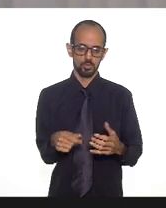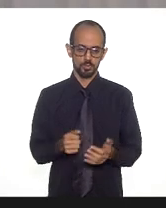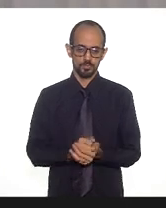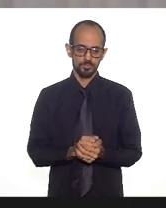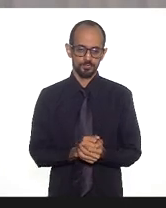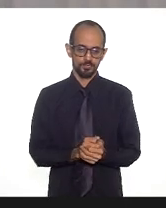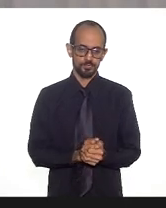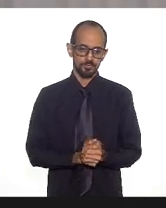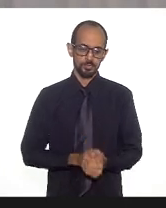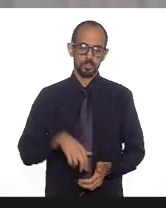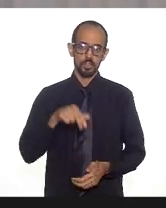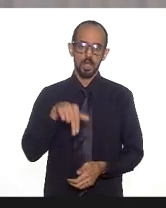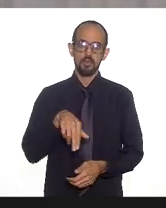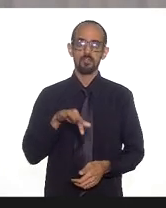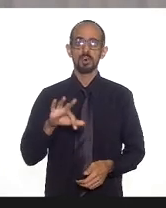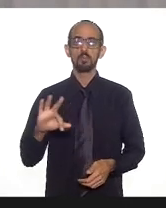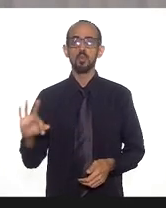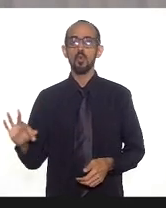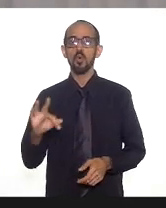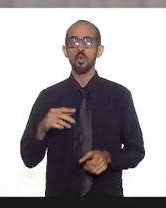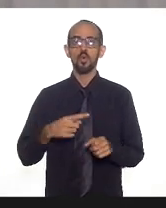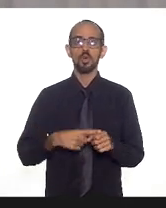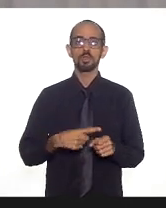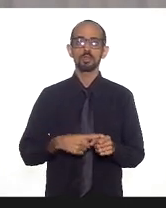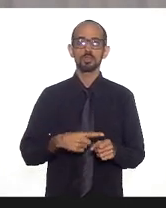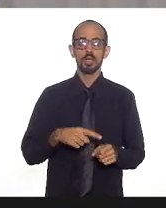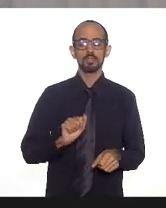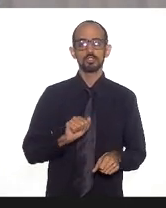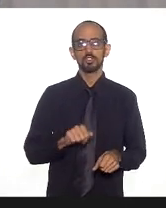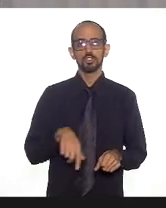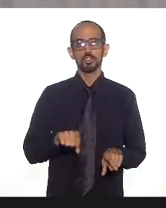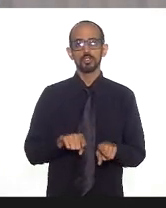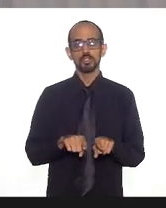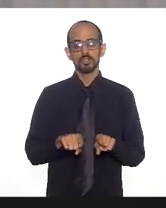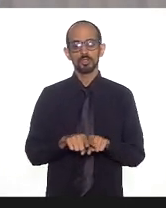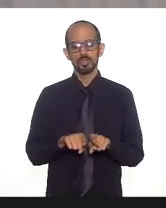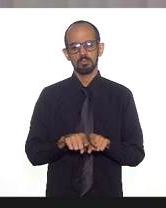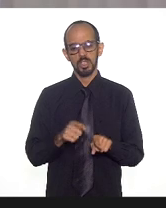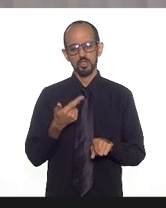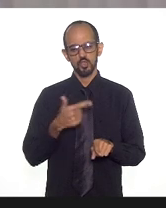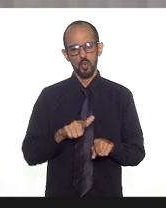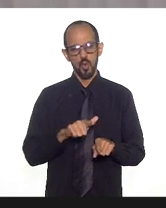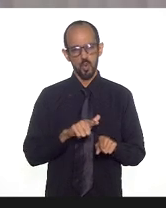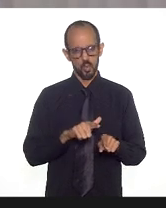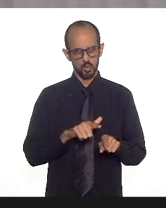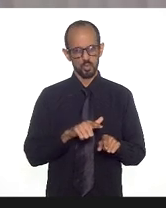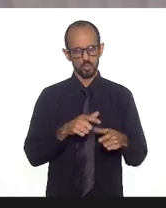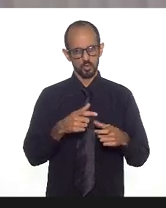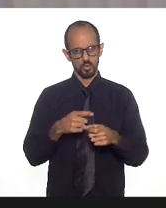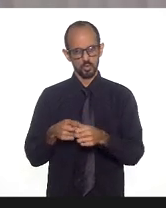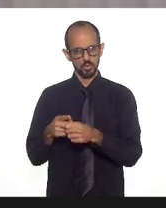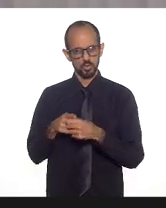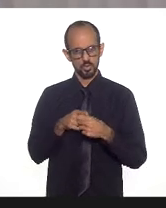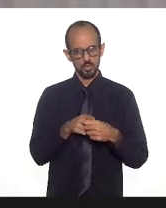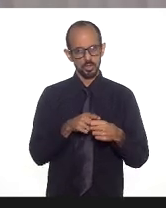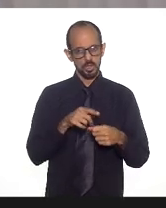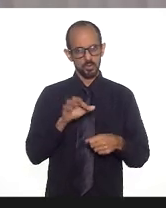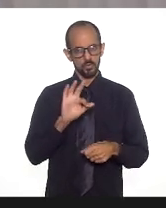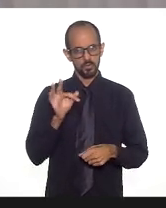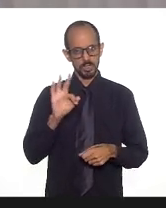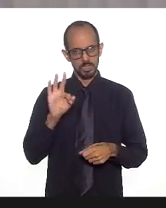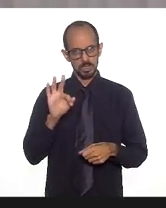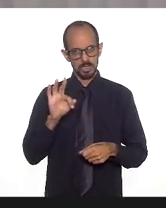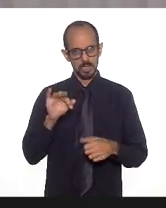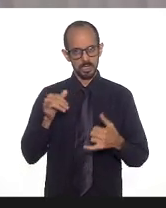Nova Friburgo, por exemplo, o laboratório de alguns outros polos, tanto de física, quanto de